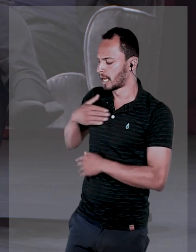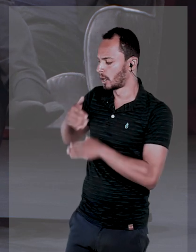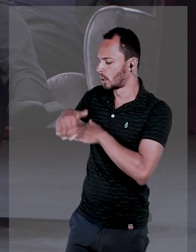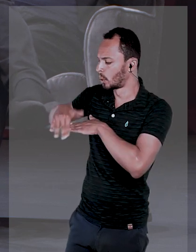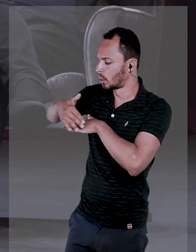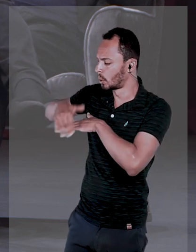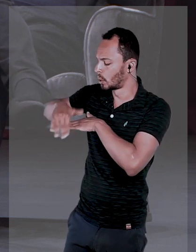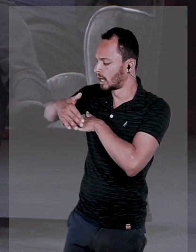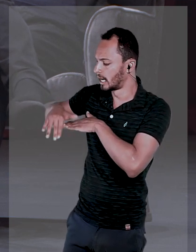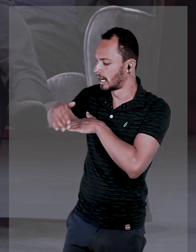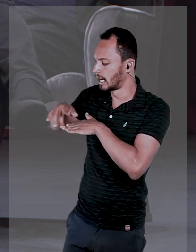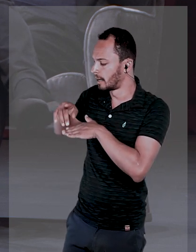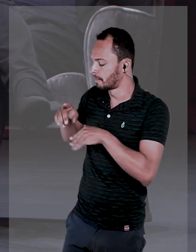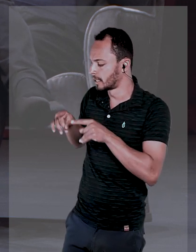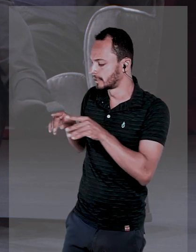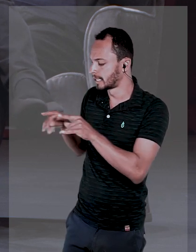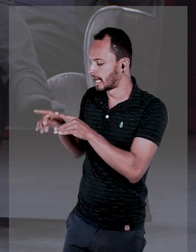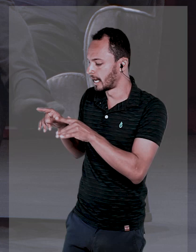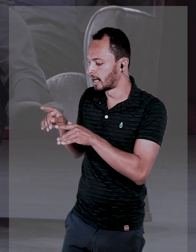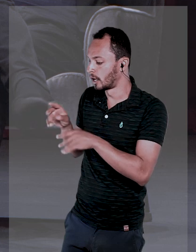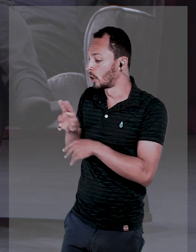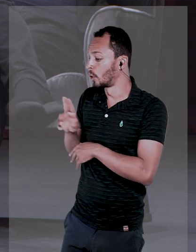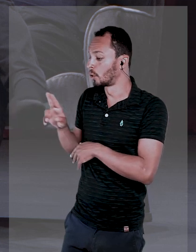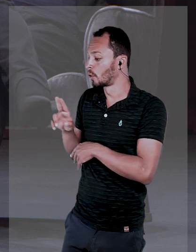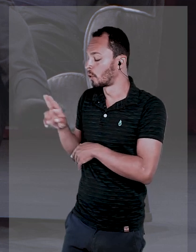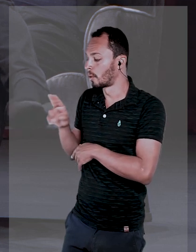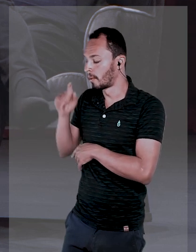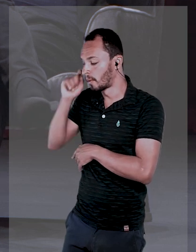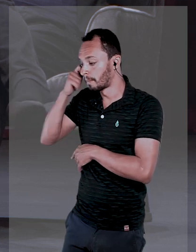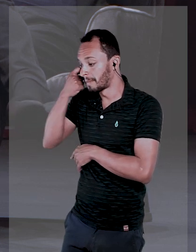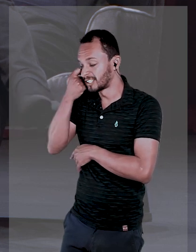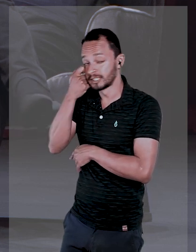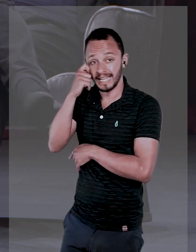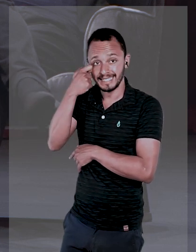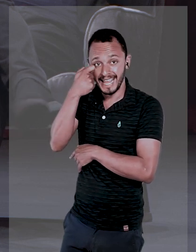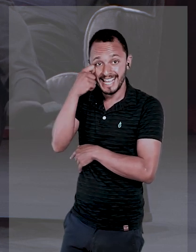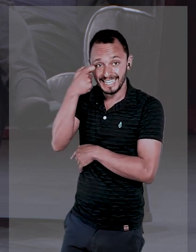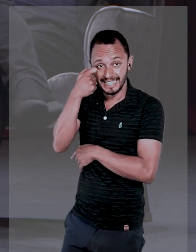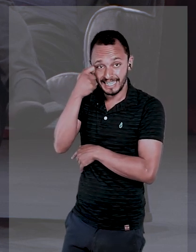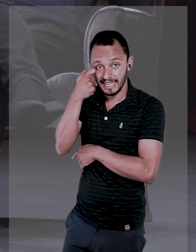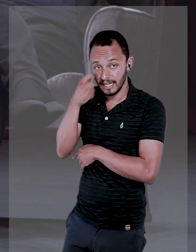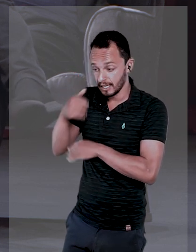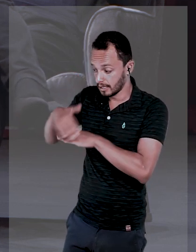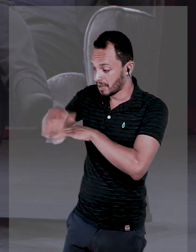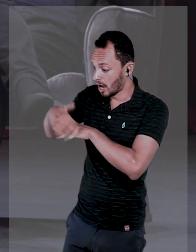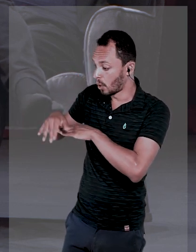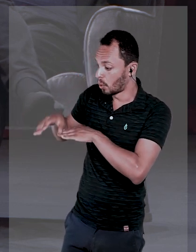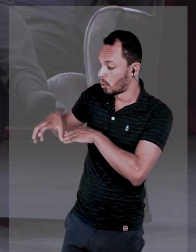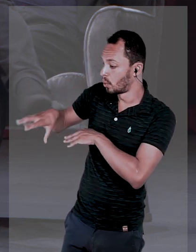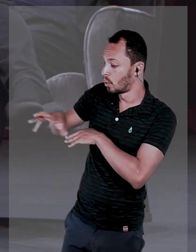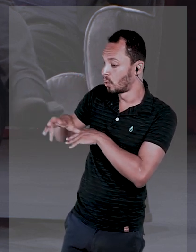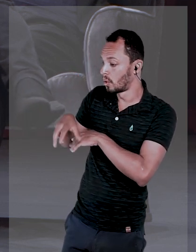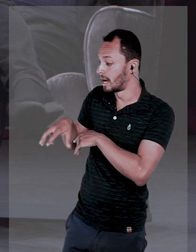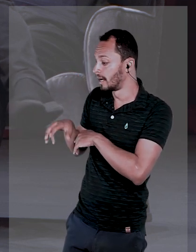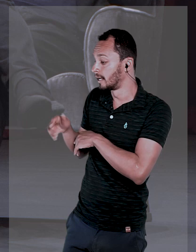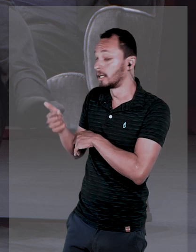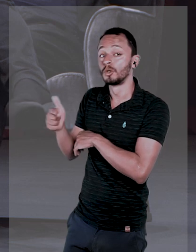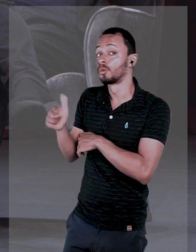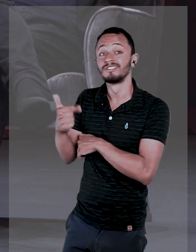Eu não lembro em Portugal de nenhuma rua, na minha terra seguramente, não lembro de nenhuma rua que tenha o nome de uma pessoa negra.